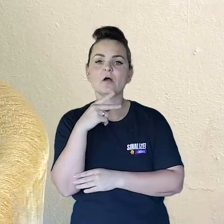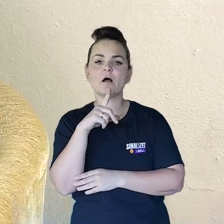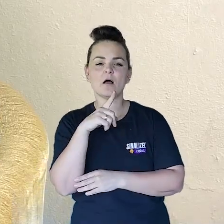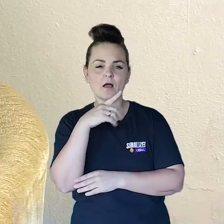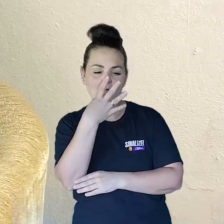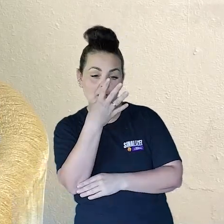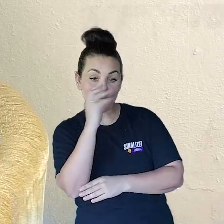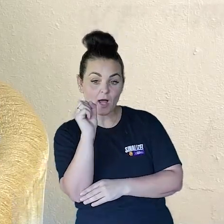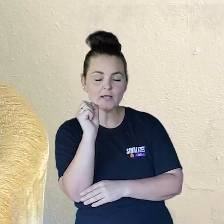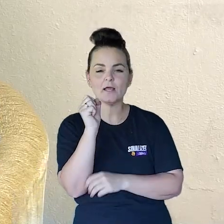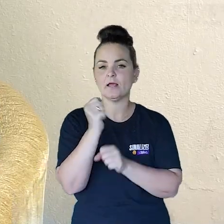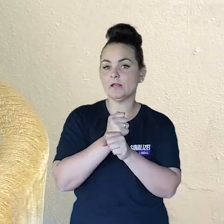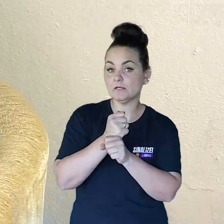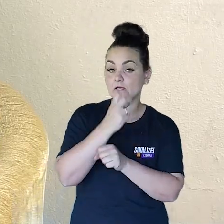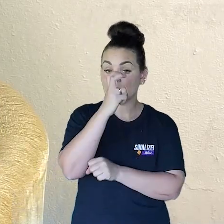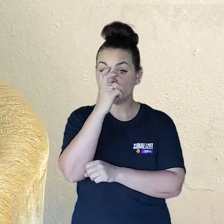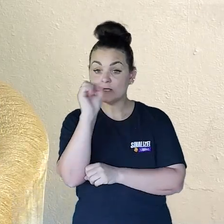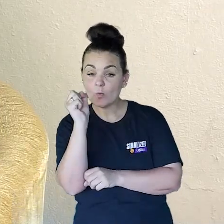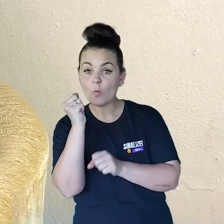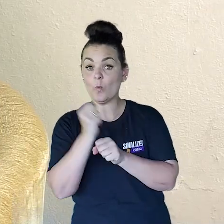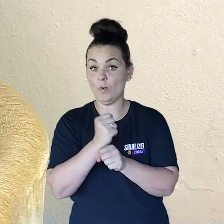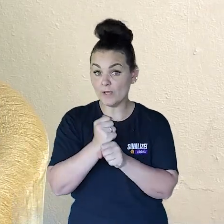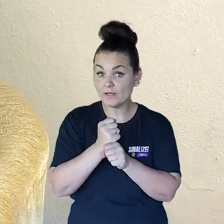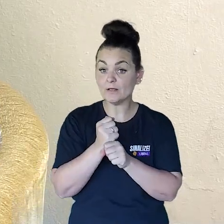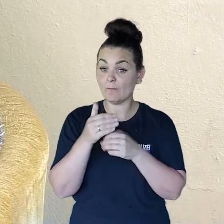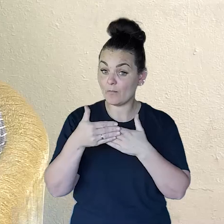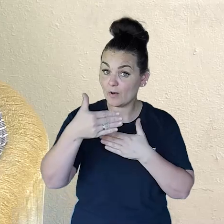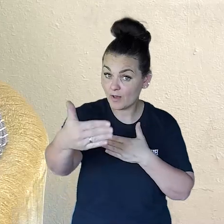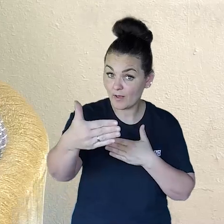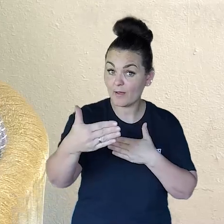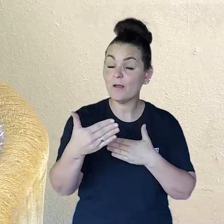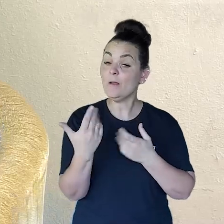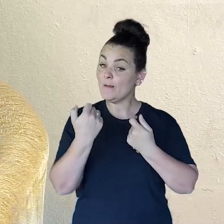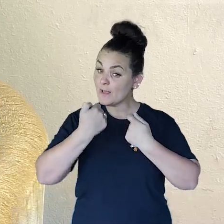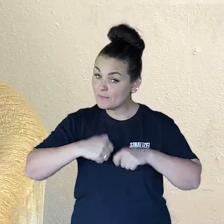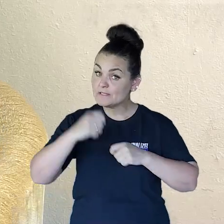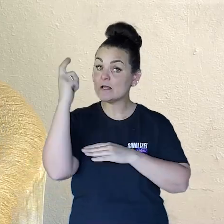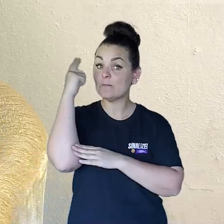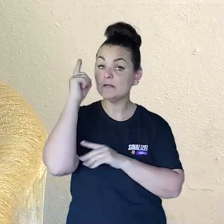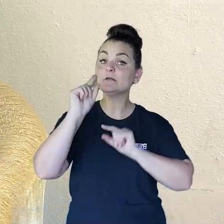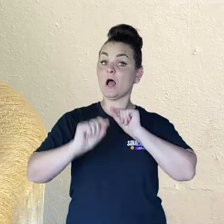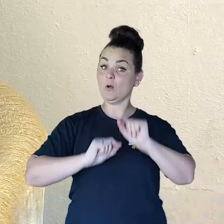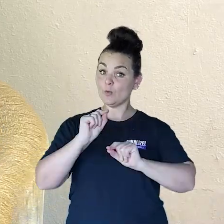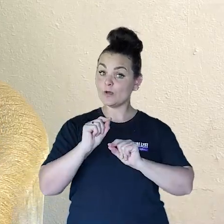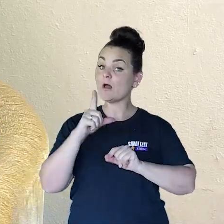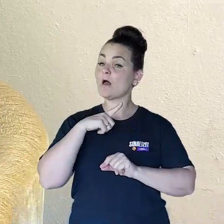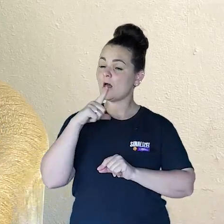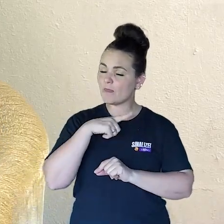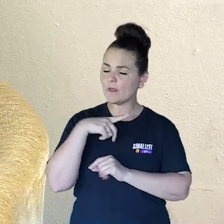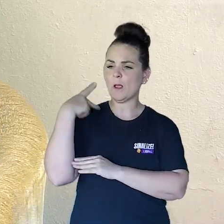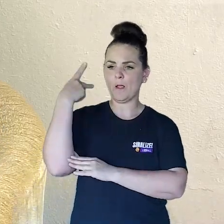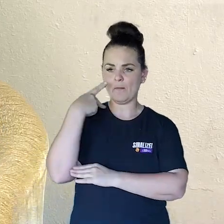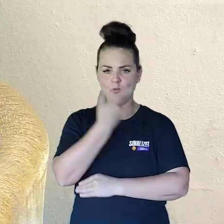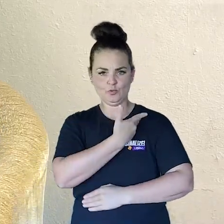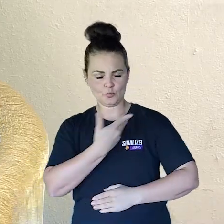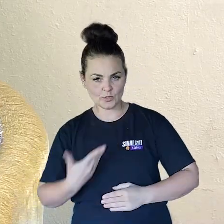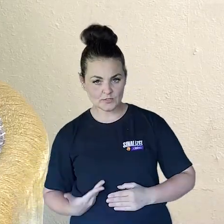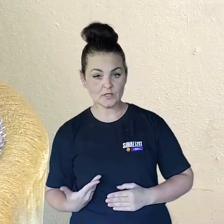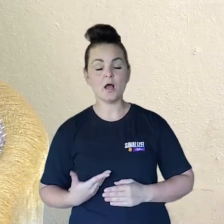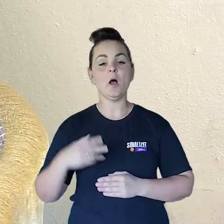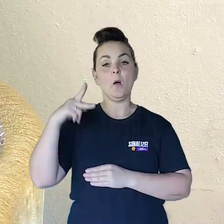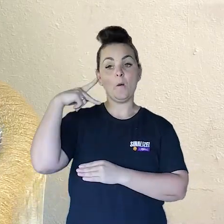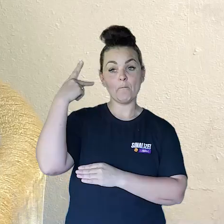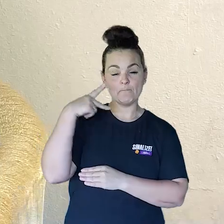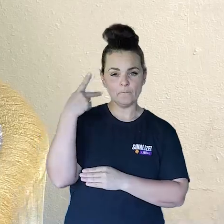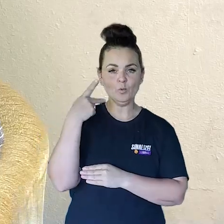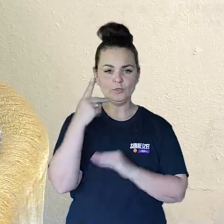não cuidarmos no crescimento ordenado da cidade, que envolve políticas habitacionais, envolve política de trânsito, envolve tantas